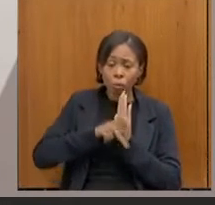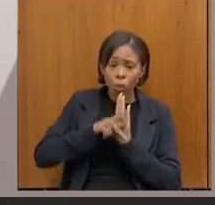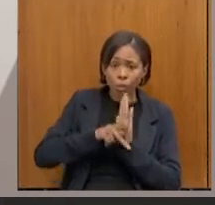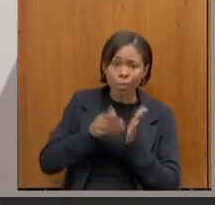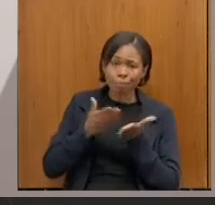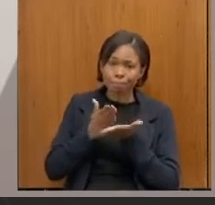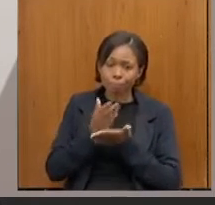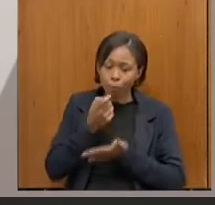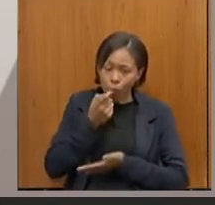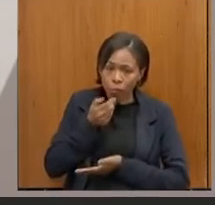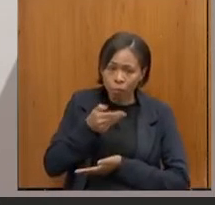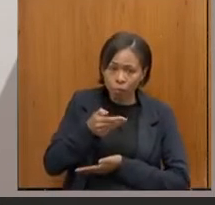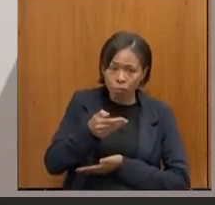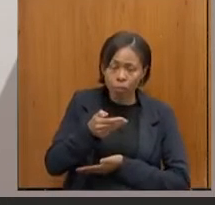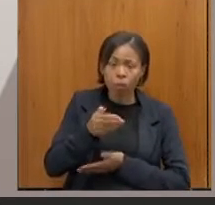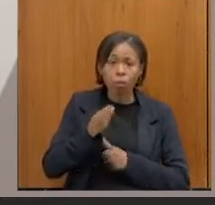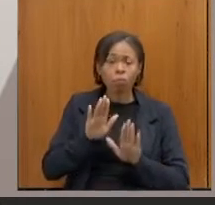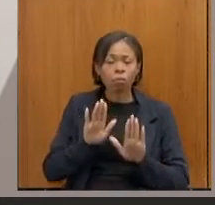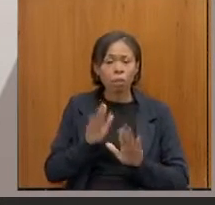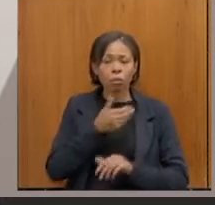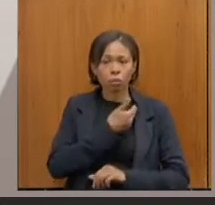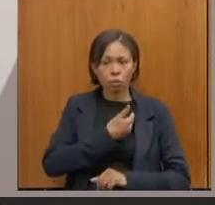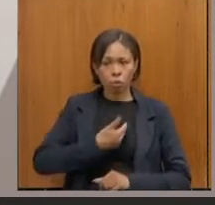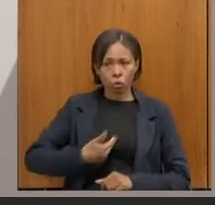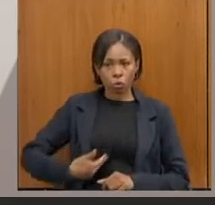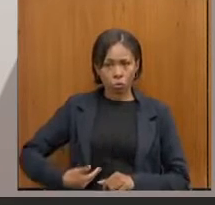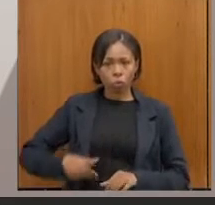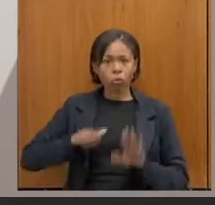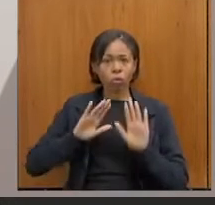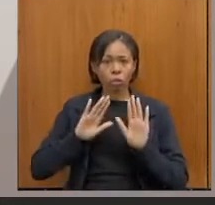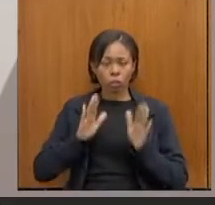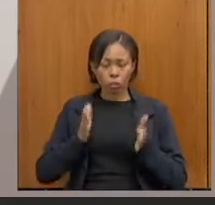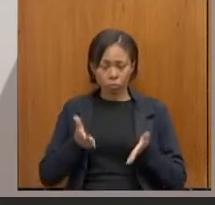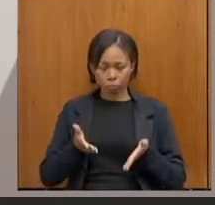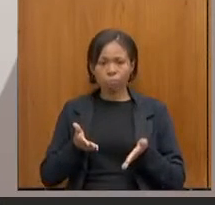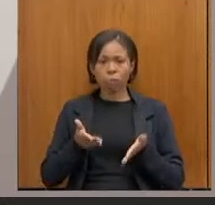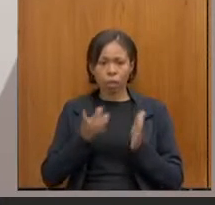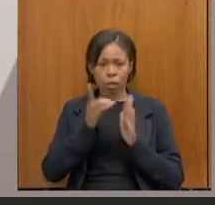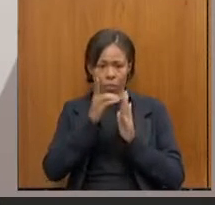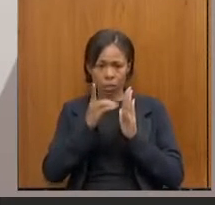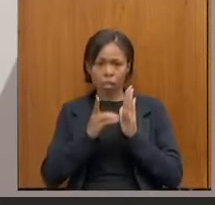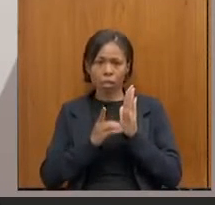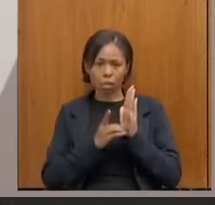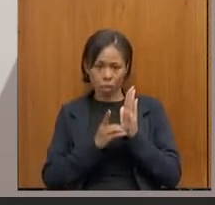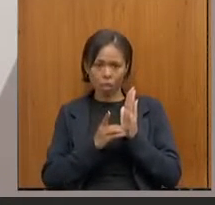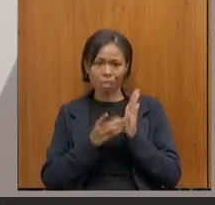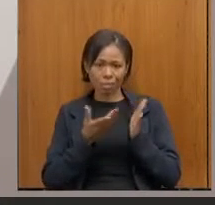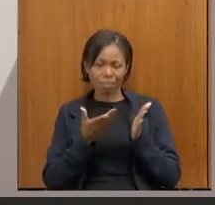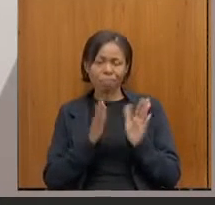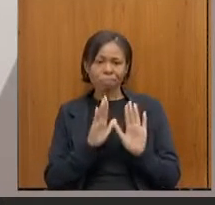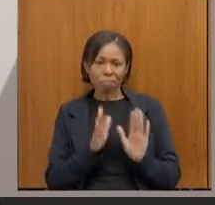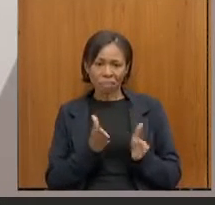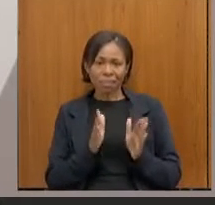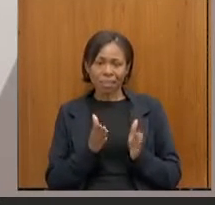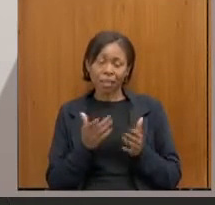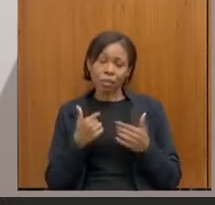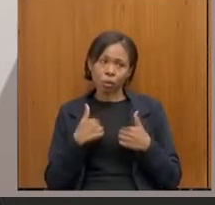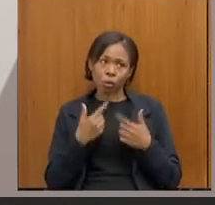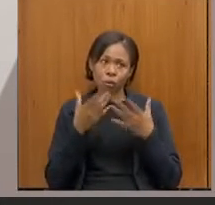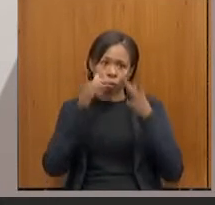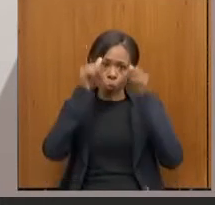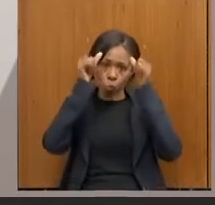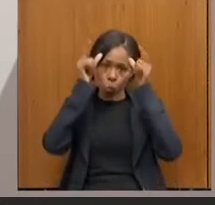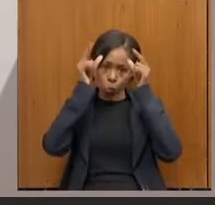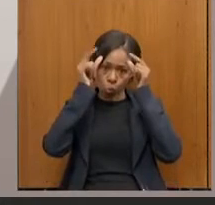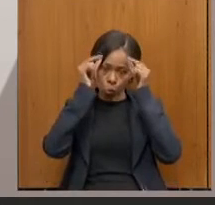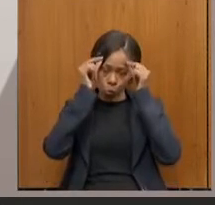acho que é forma o governador Já lançou o decreto né após a entrada do nosso nosso projeto que isso já dá um alívio porque já